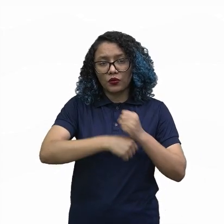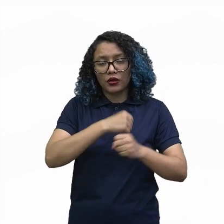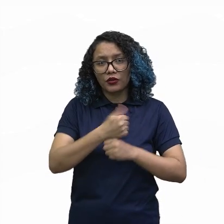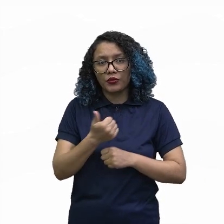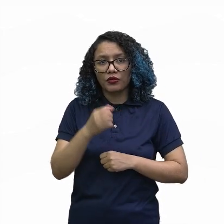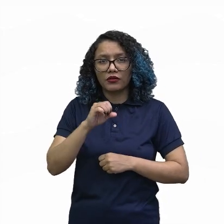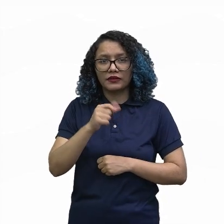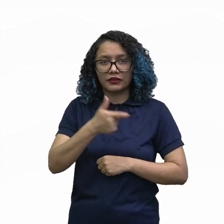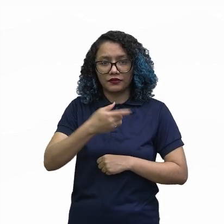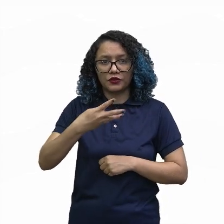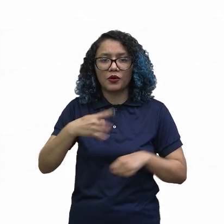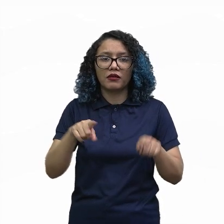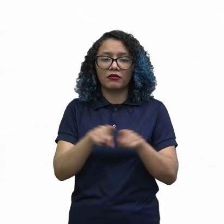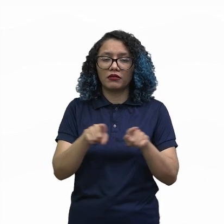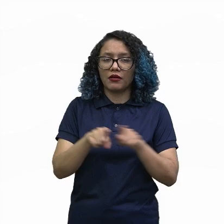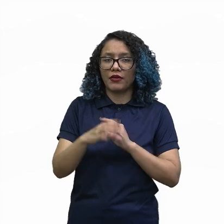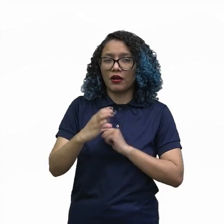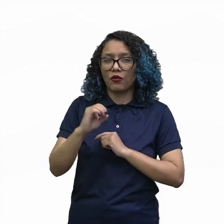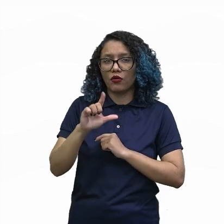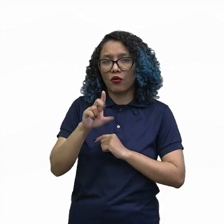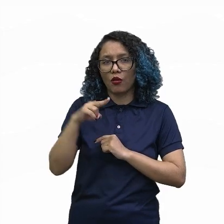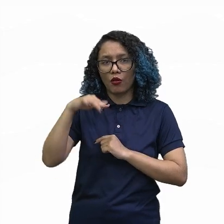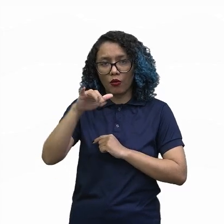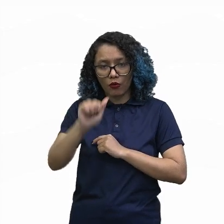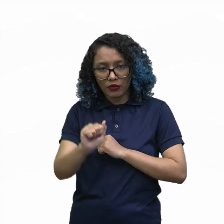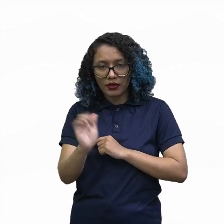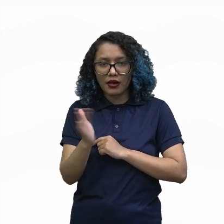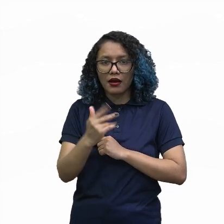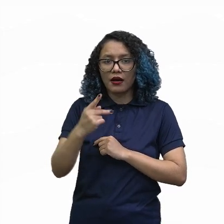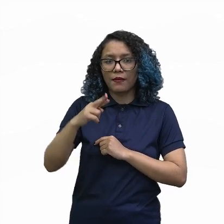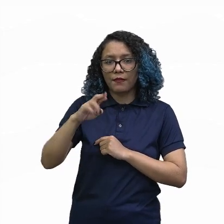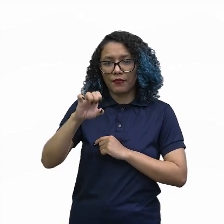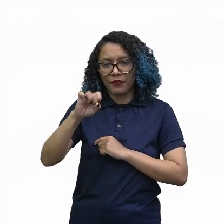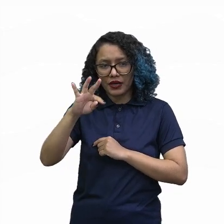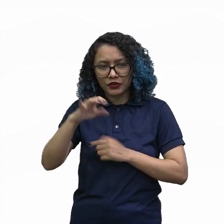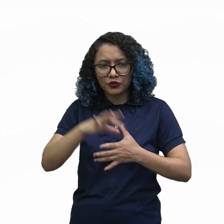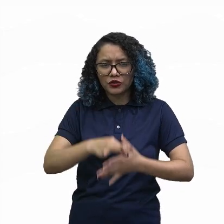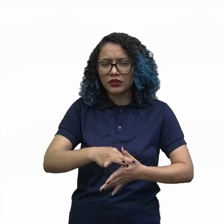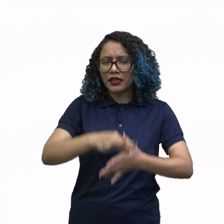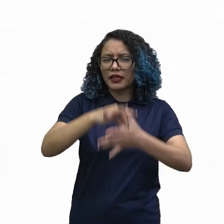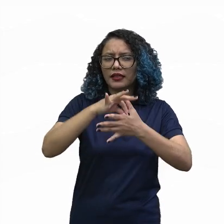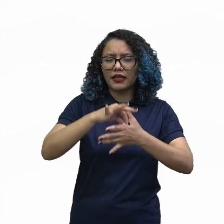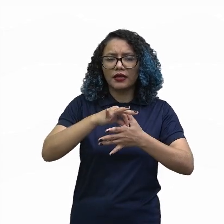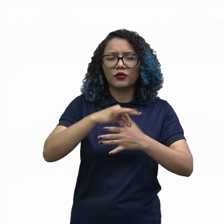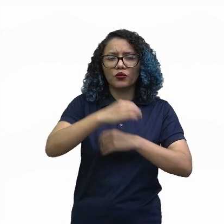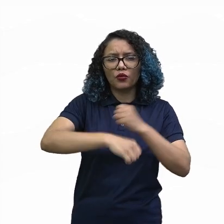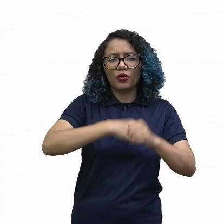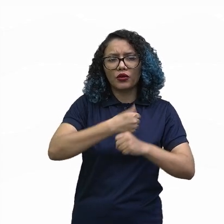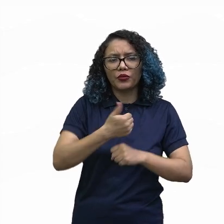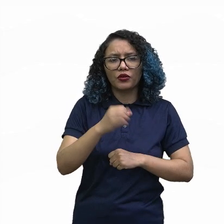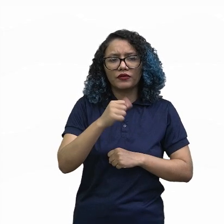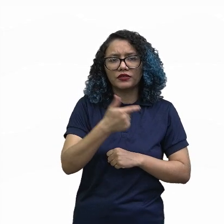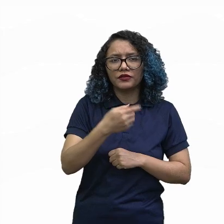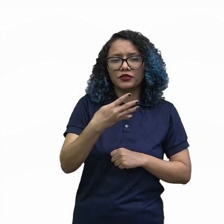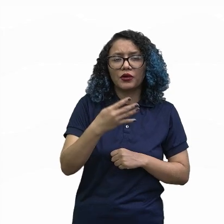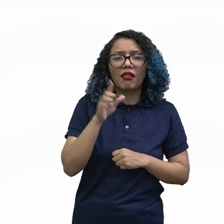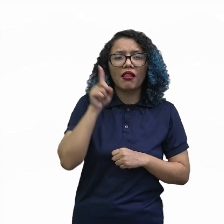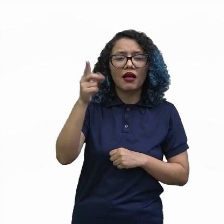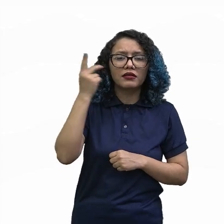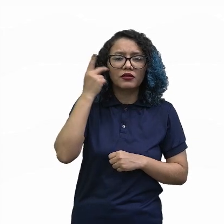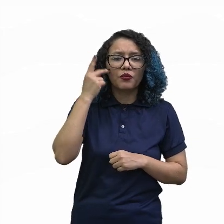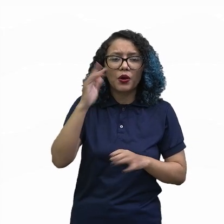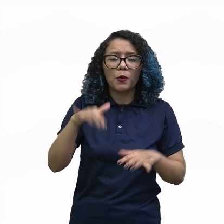a Coluna Prestes. Então, quais são os líderes ali da revolta de 24 que ocorreu em São Paulo,